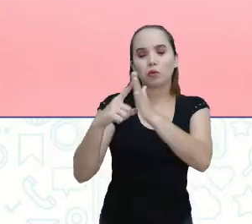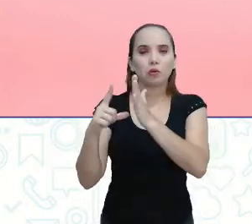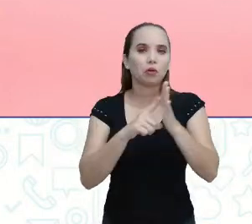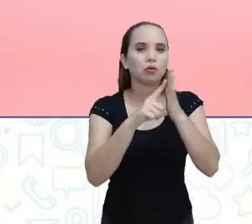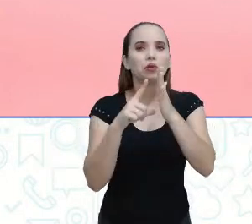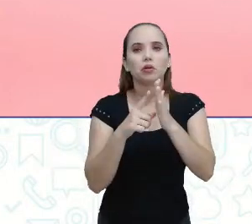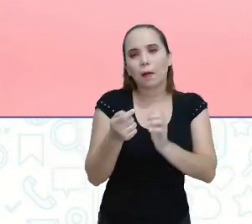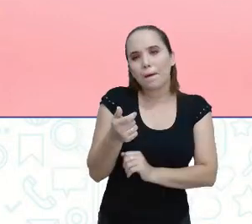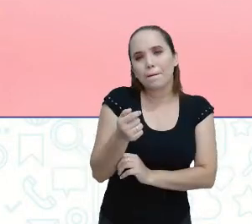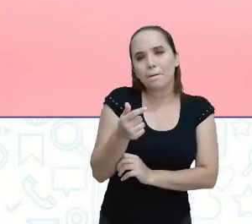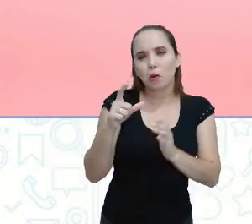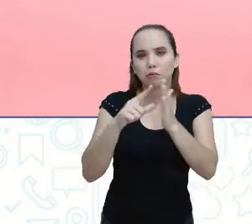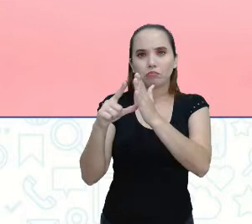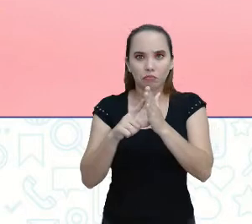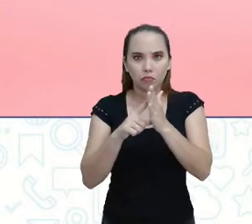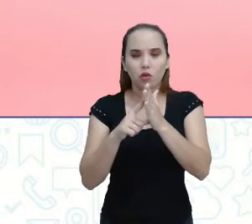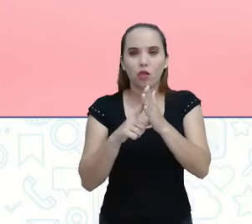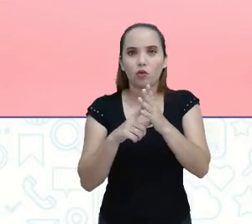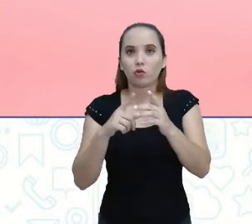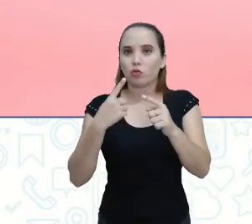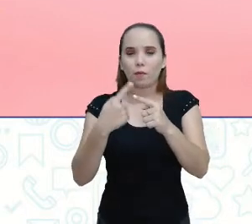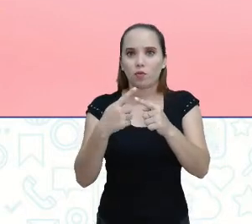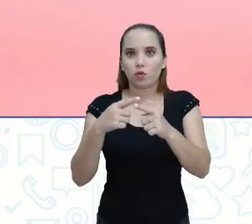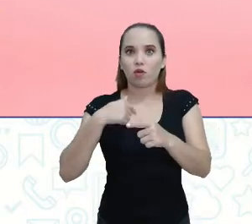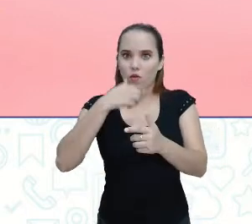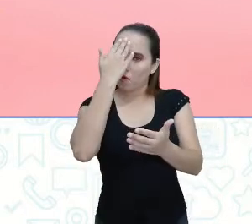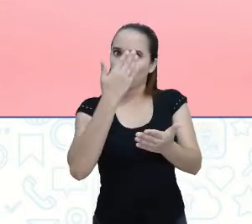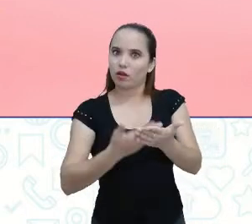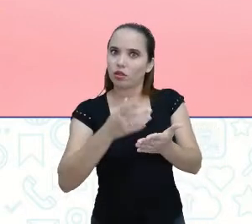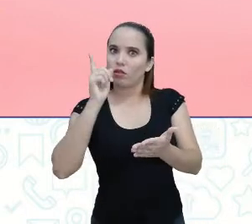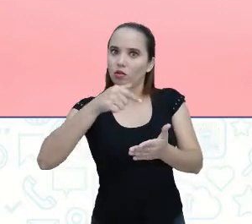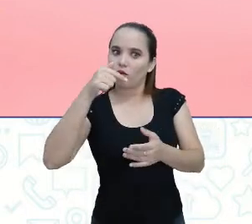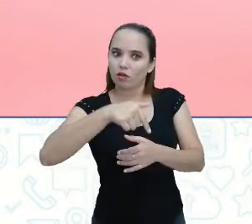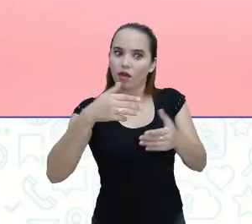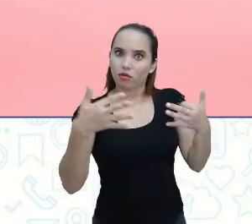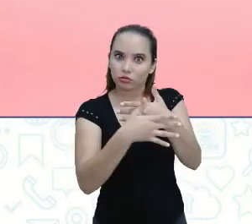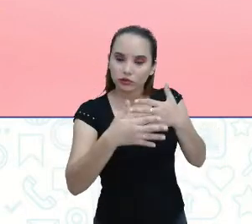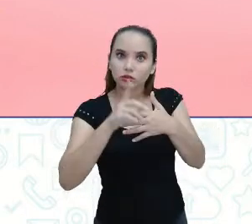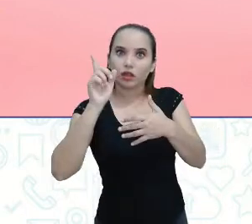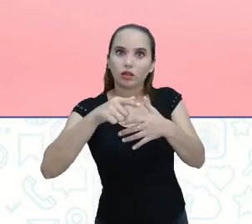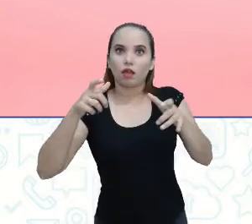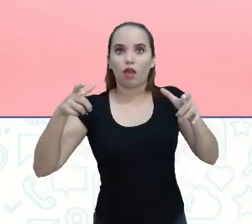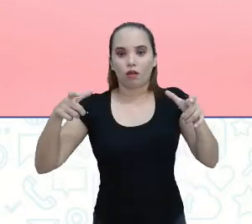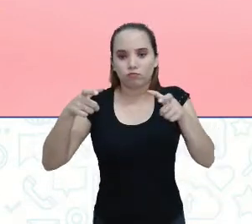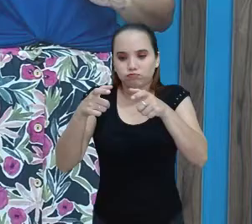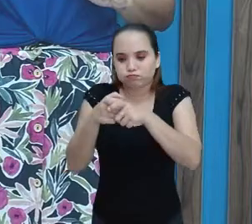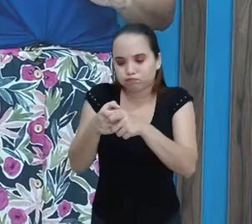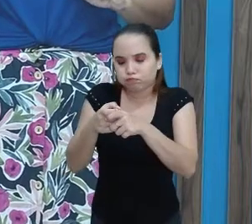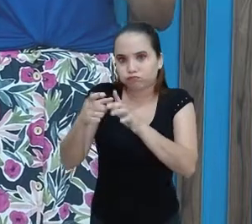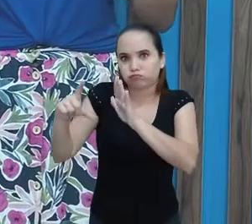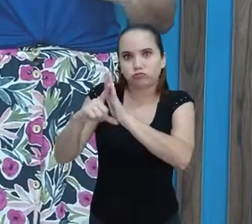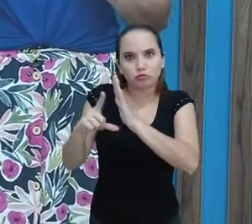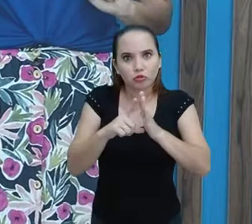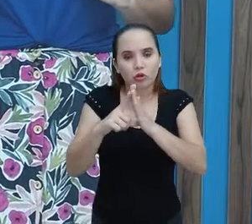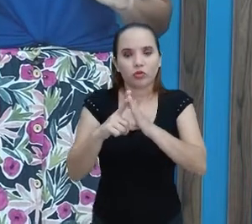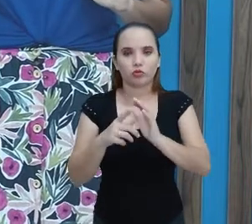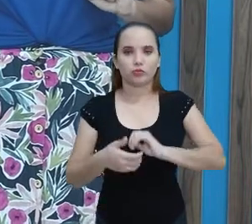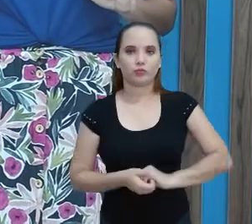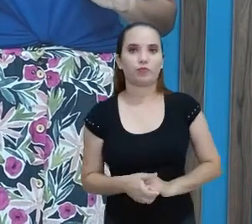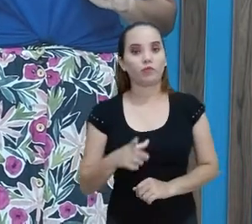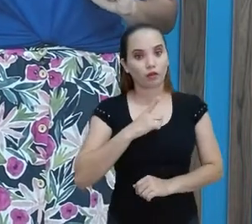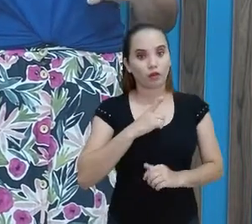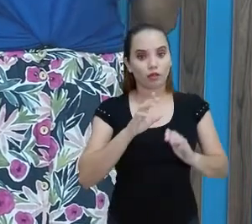que o comércio ali, ele é restrito. Há poucas lojas. Uma escola muito boa, então aqui a gente tem aqui